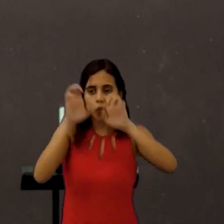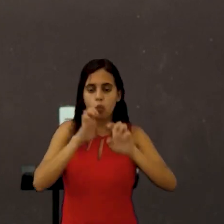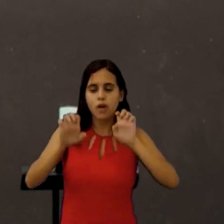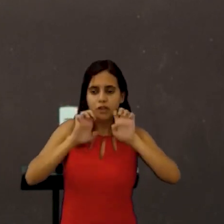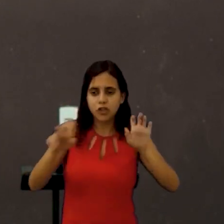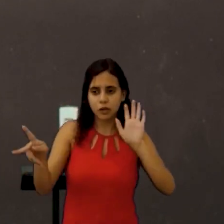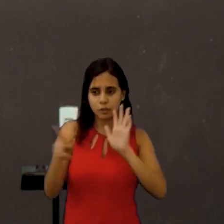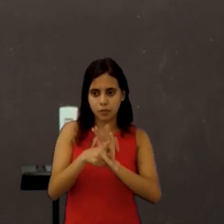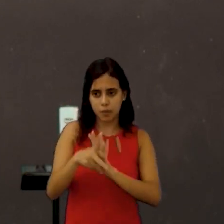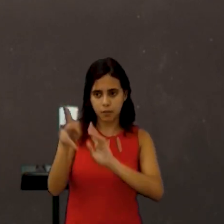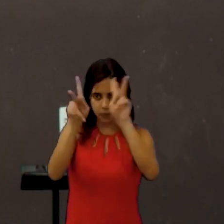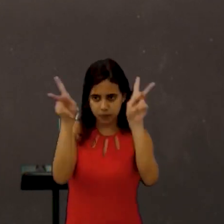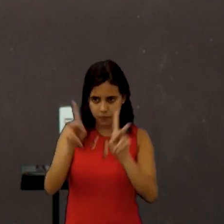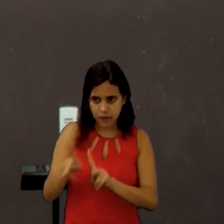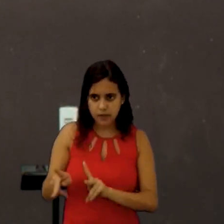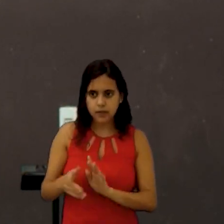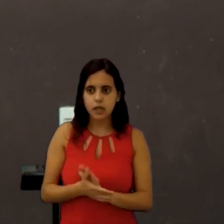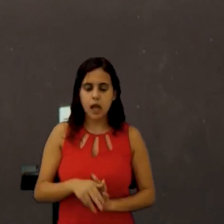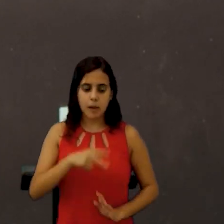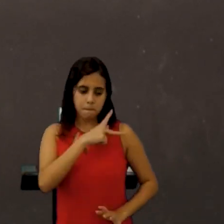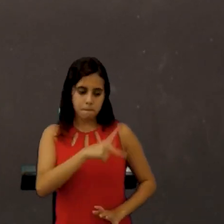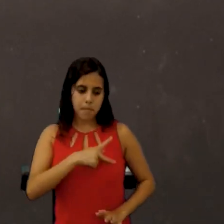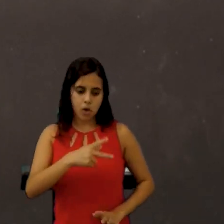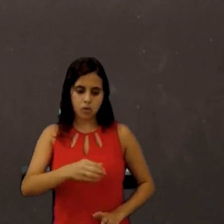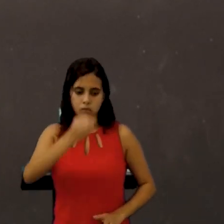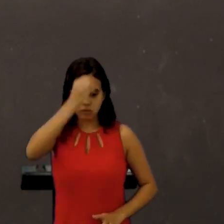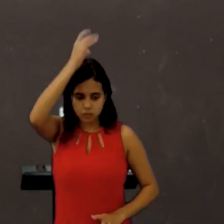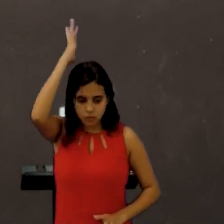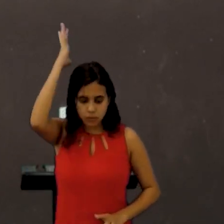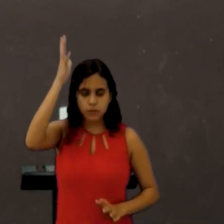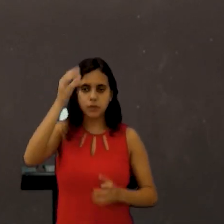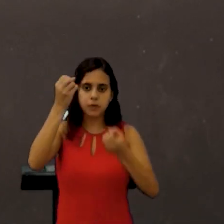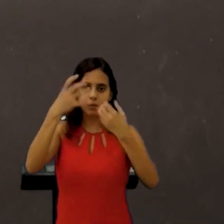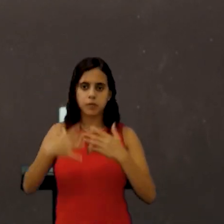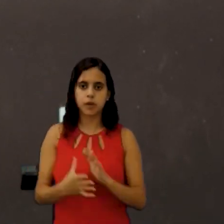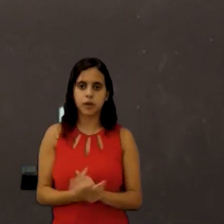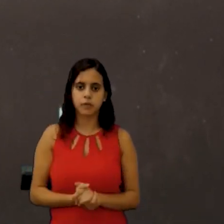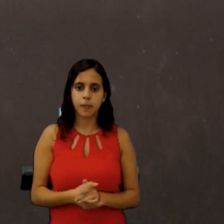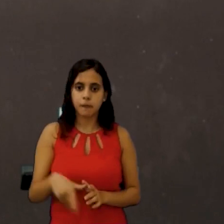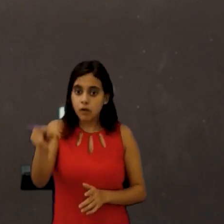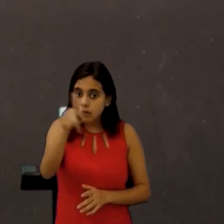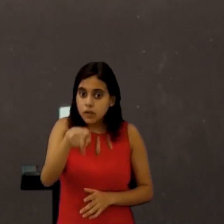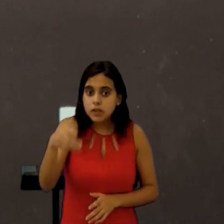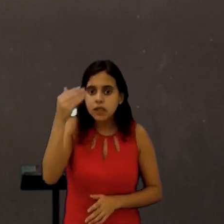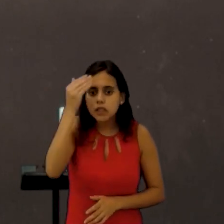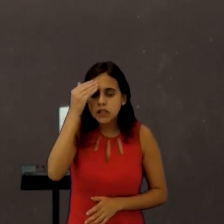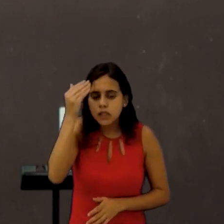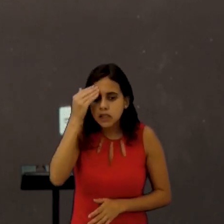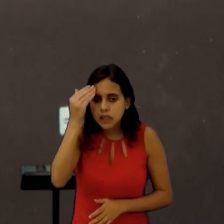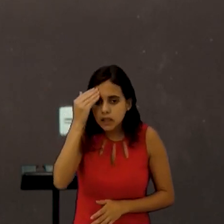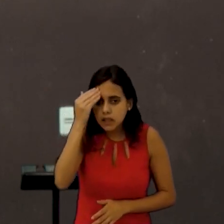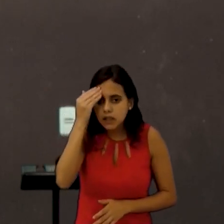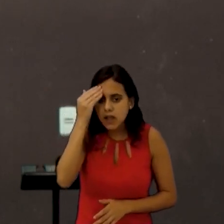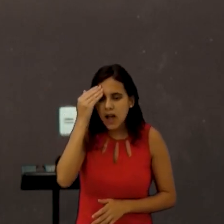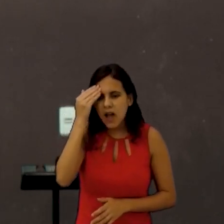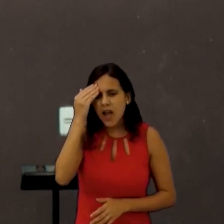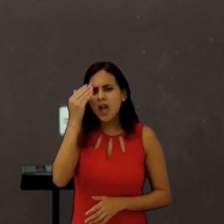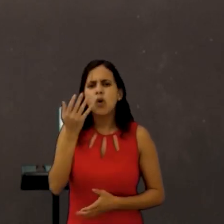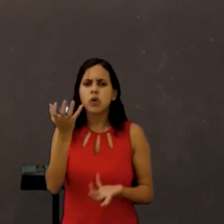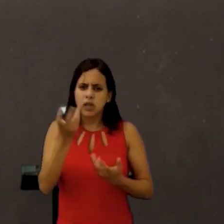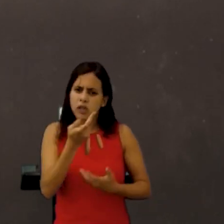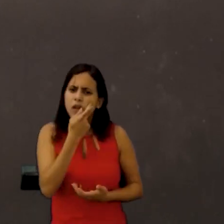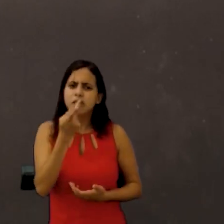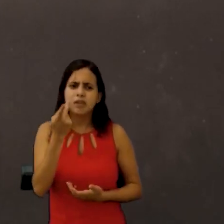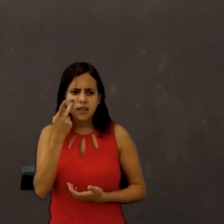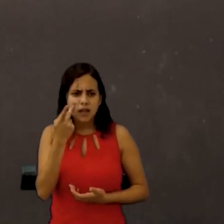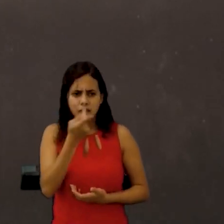isso em Romanos 1, do 13 ao 17, ele diz assim, quero que vocês saibam, irmãos, que muitas vezes me propus em visitá-los, não que